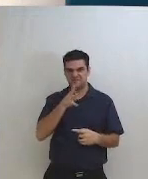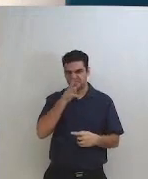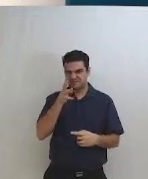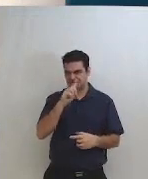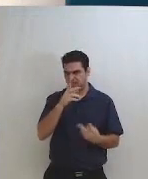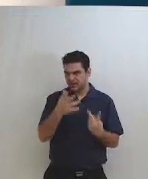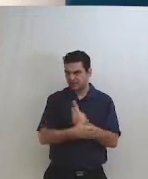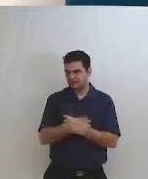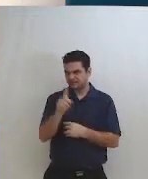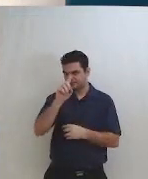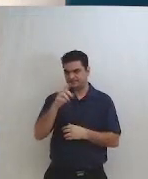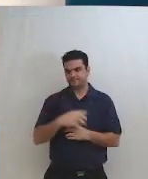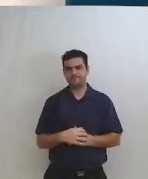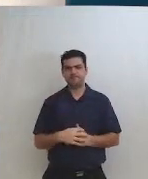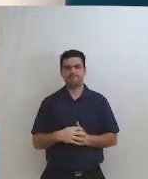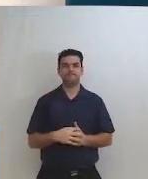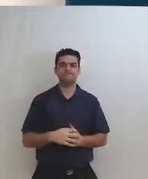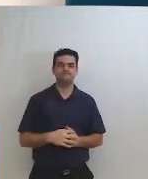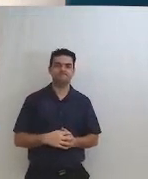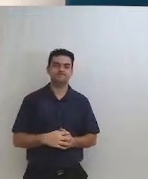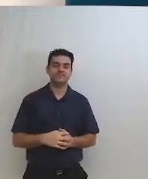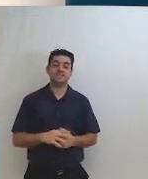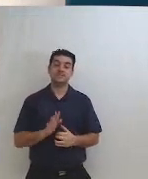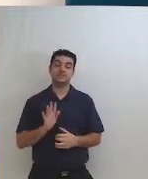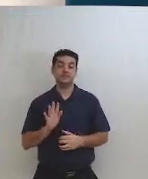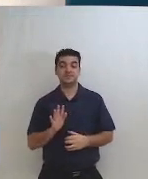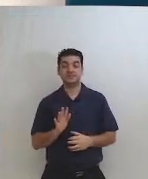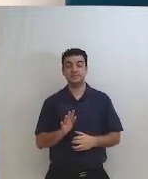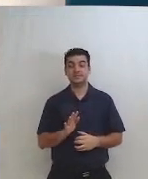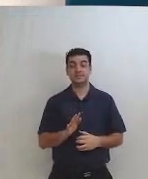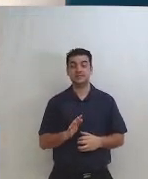transcrição. No entanto, é aí que vem